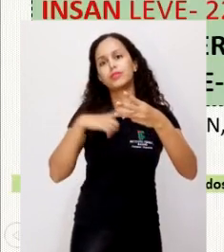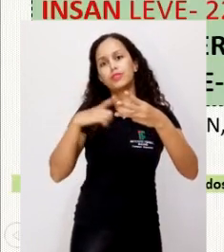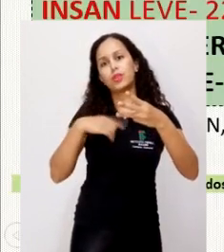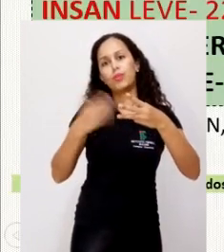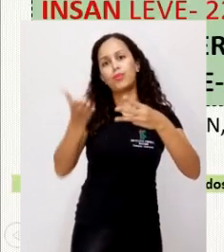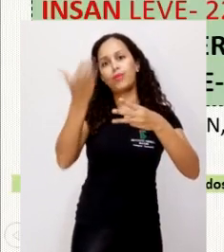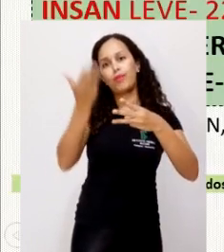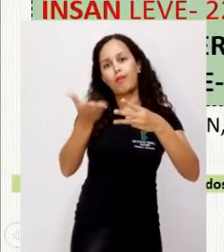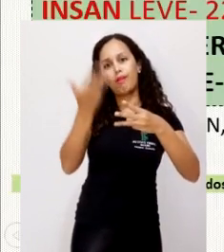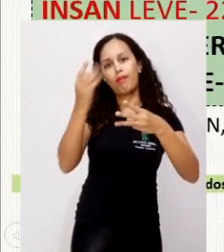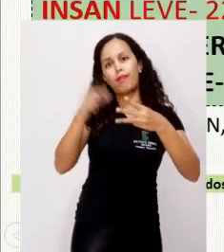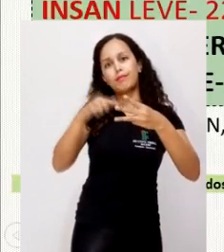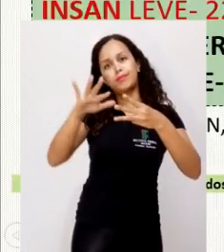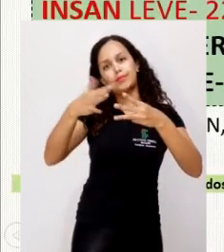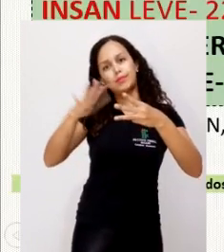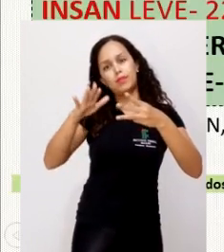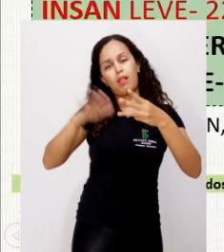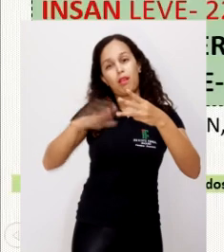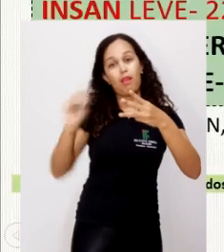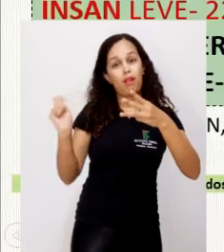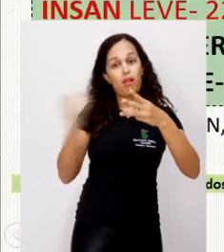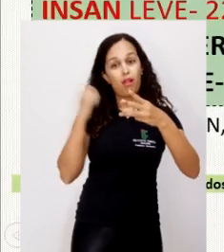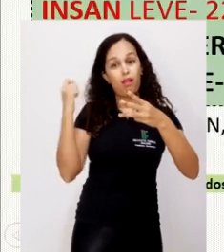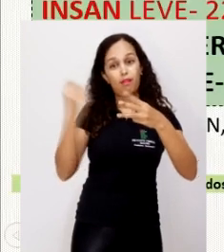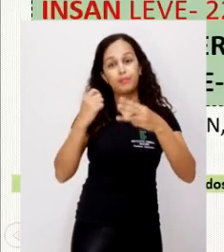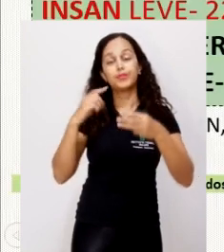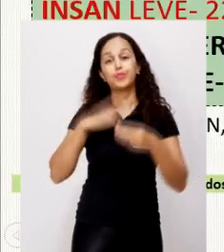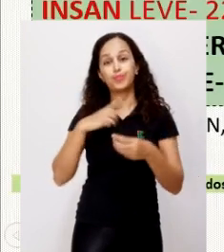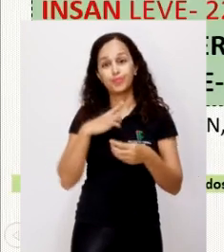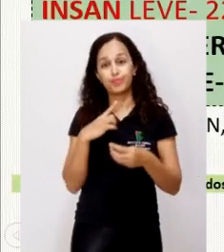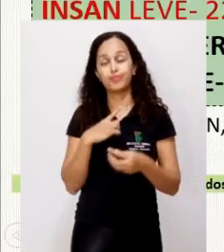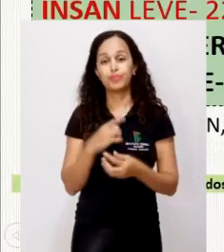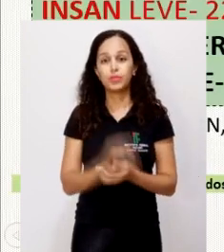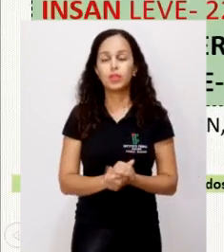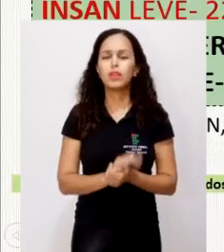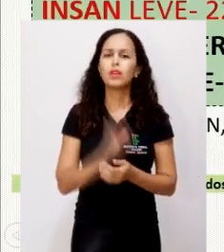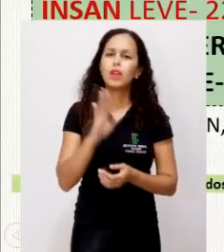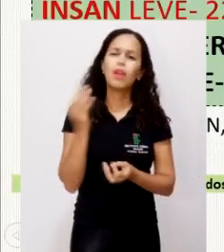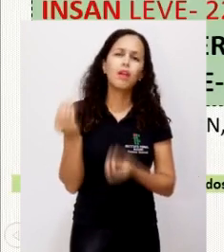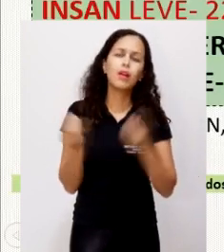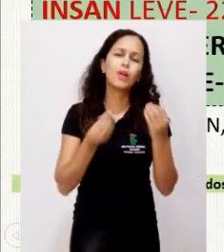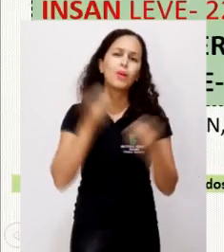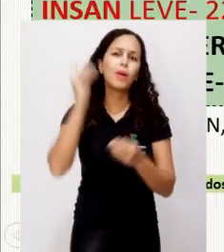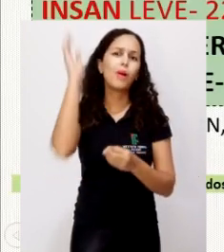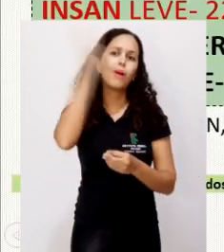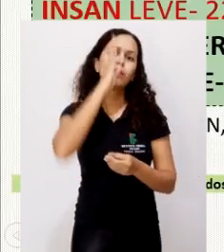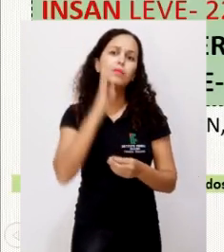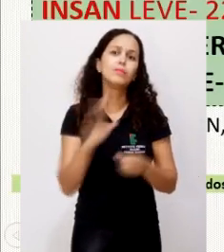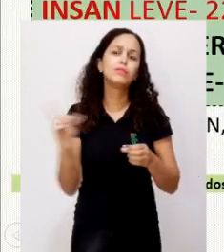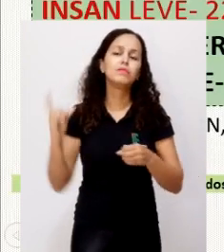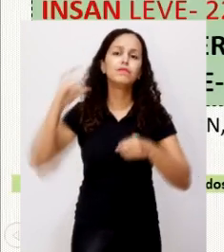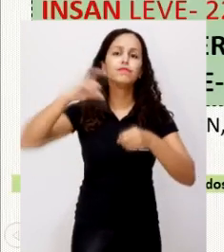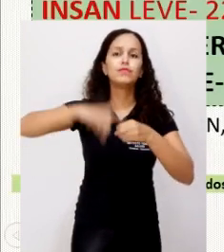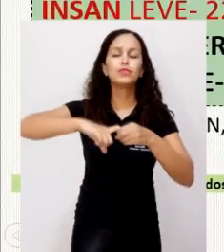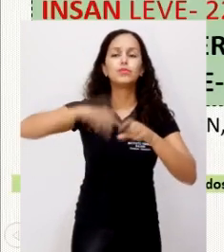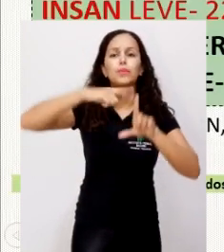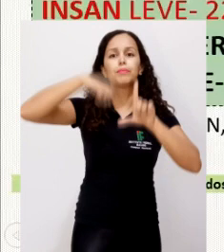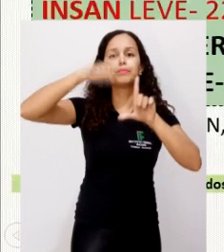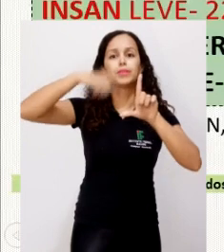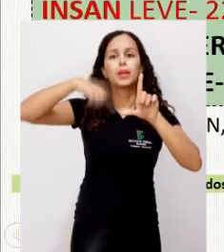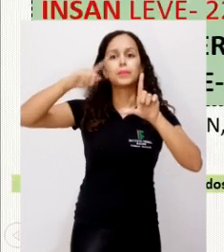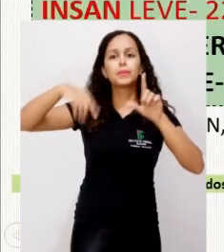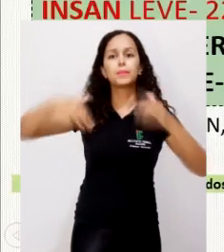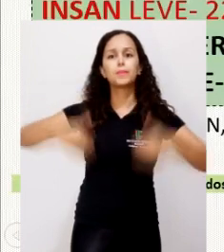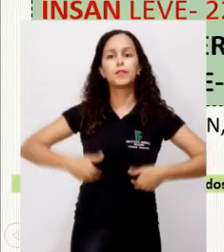e nutricional, do leve chegando até o grave. E como ocorreu esse retorno do Brasil ao mapa da